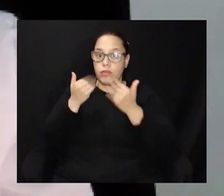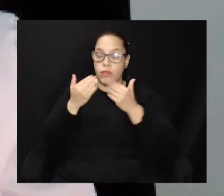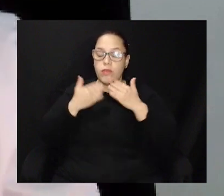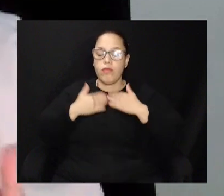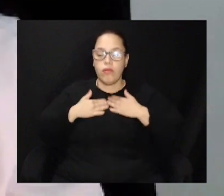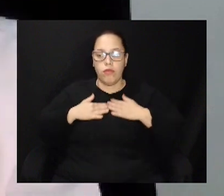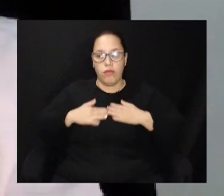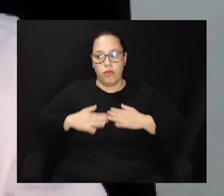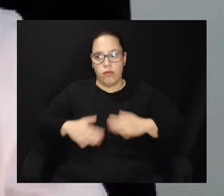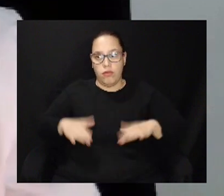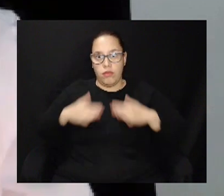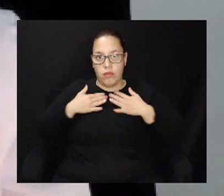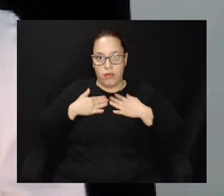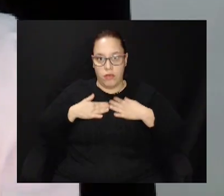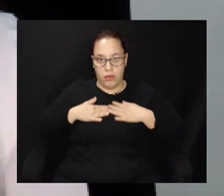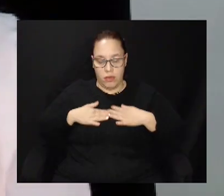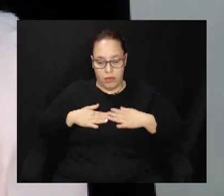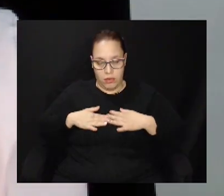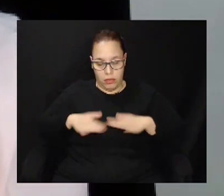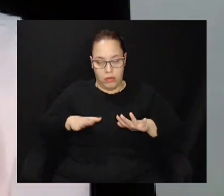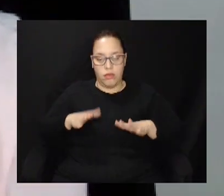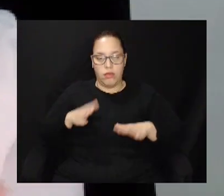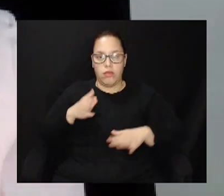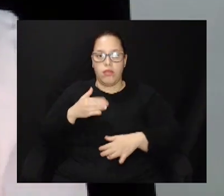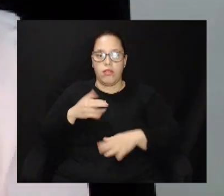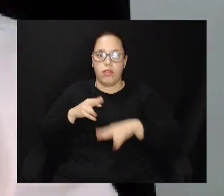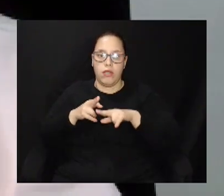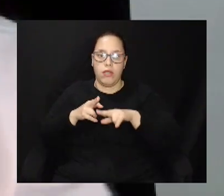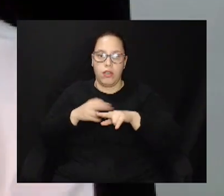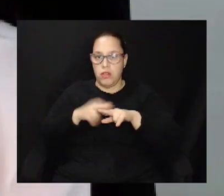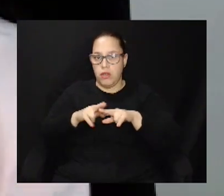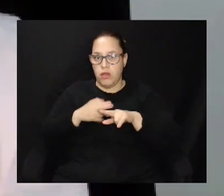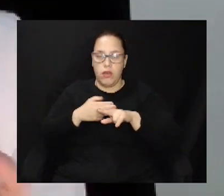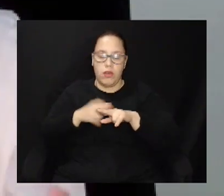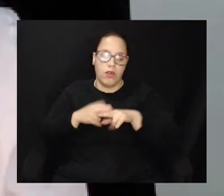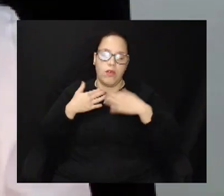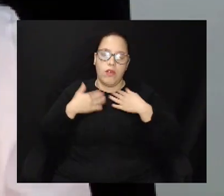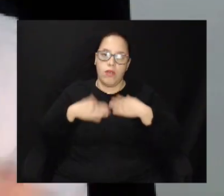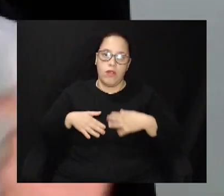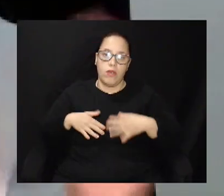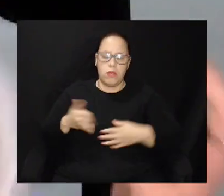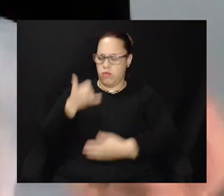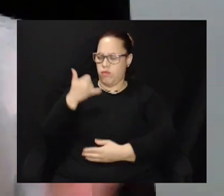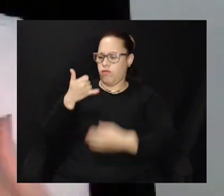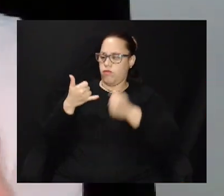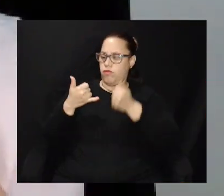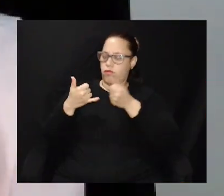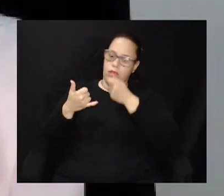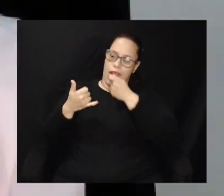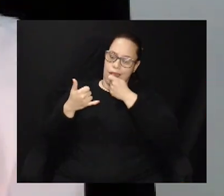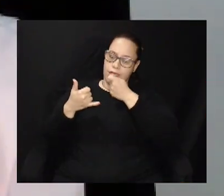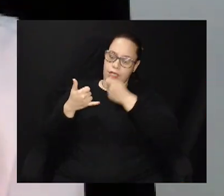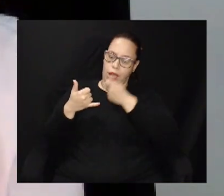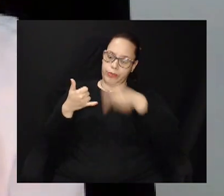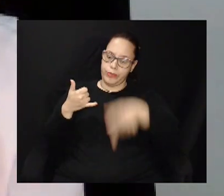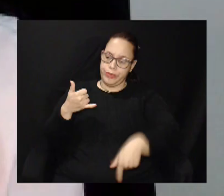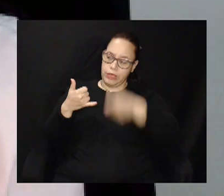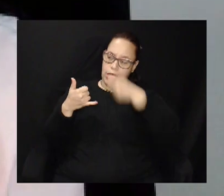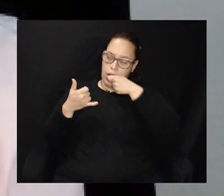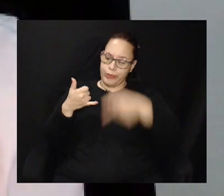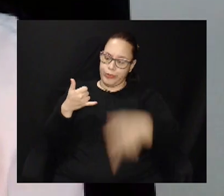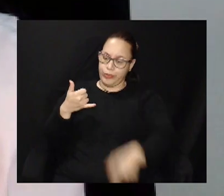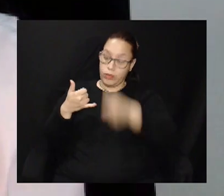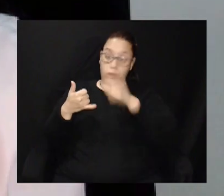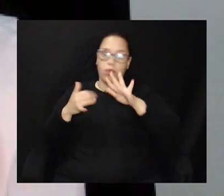mas come tranquilo, sem muitos estímulos, assim, muito no celular, e vendo televisão, e conversando com... Faz o seu momento de